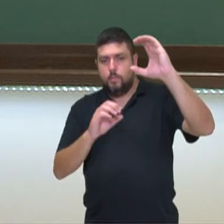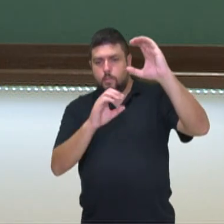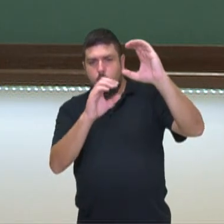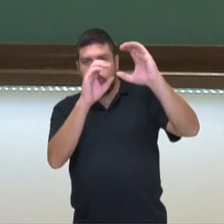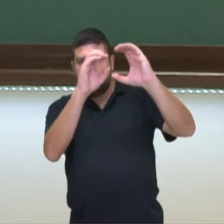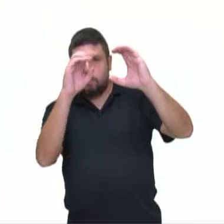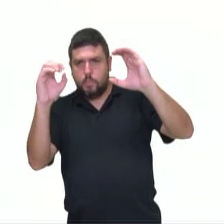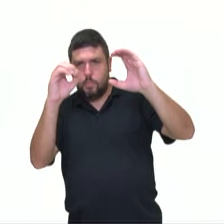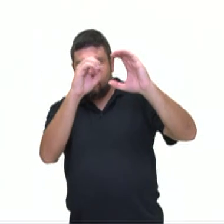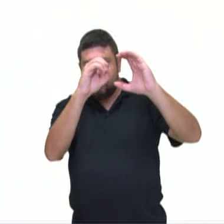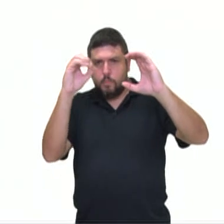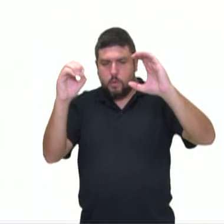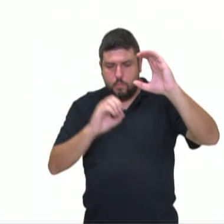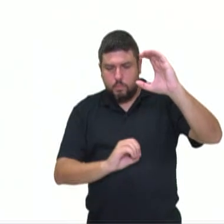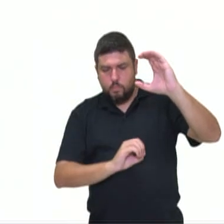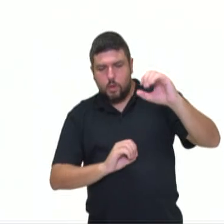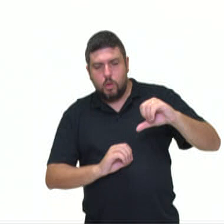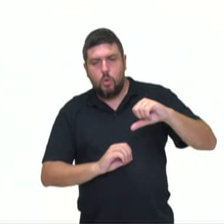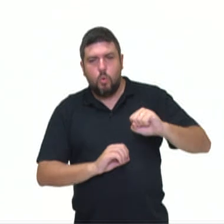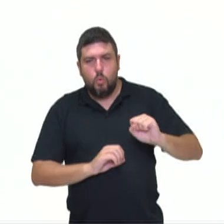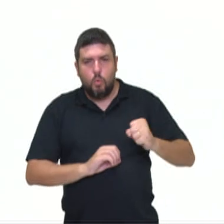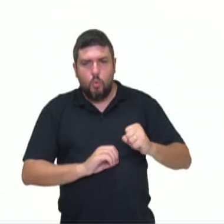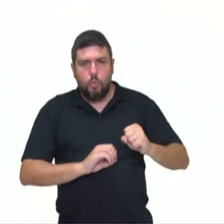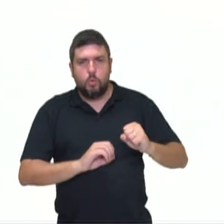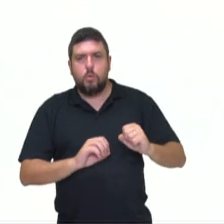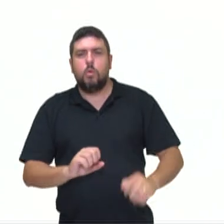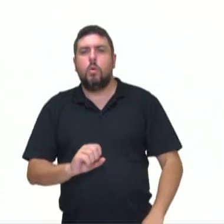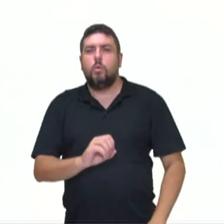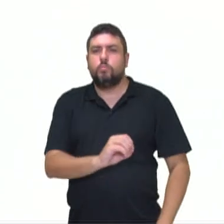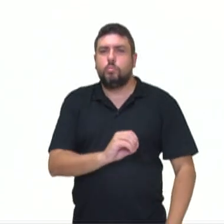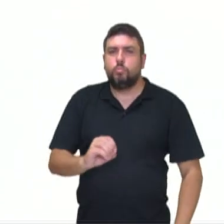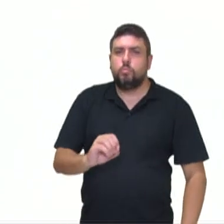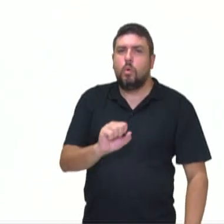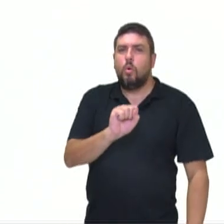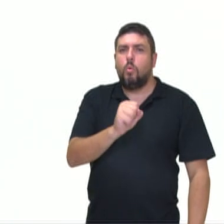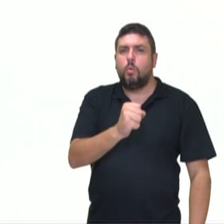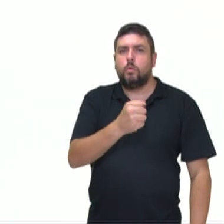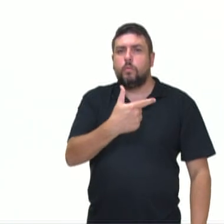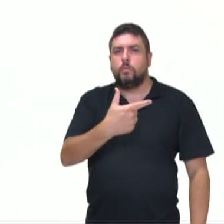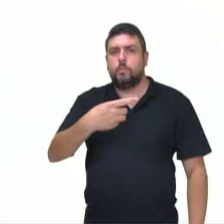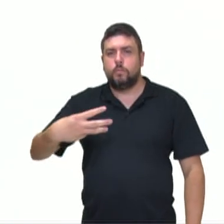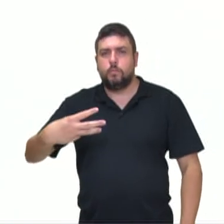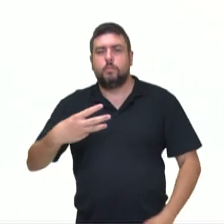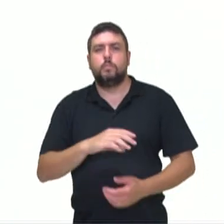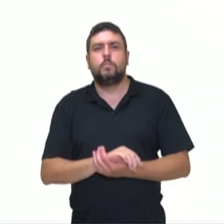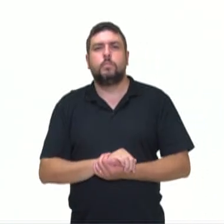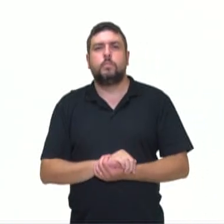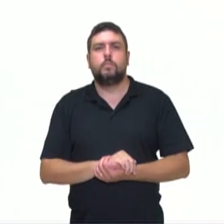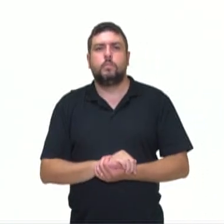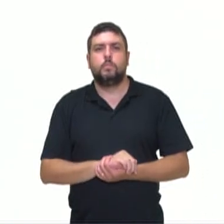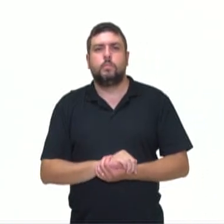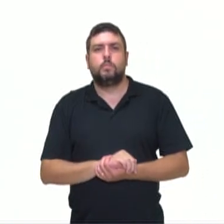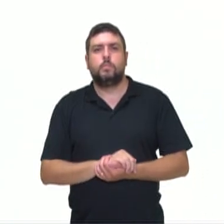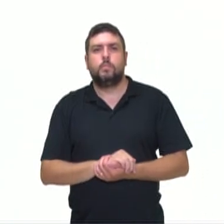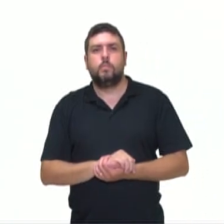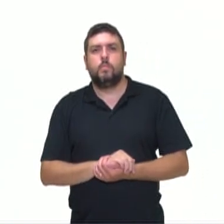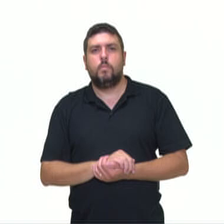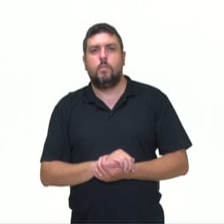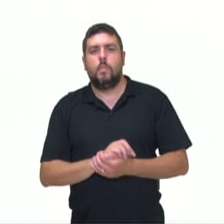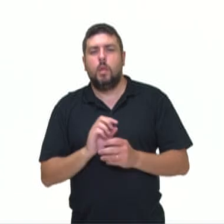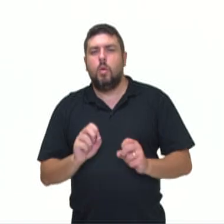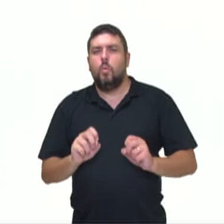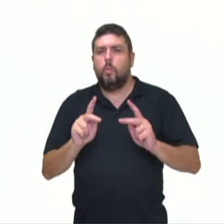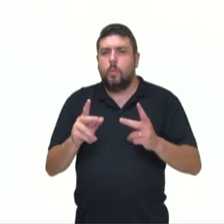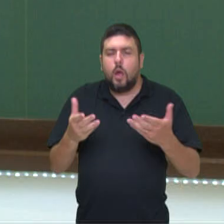Então, 823 peças sem defeito, ok? Muito bem. E se eu montar o